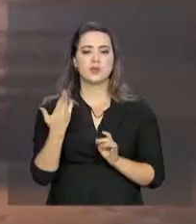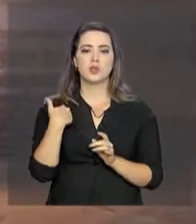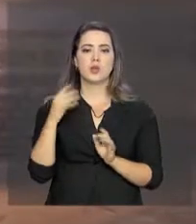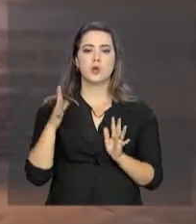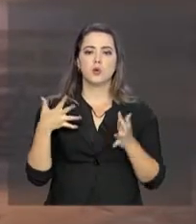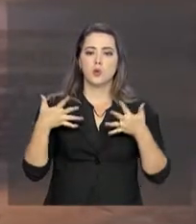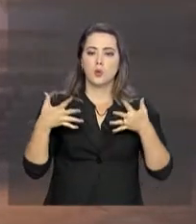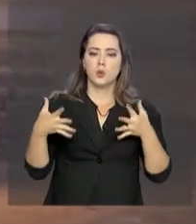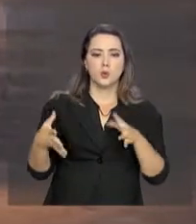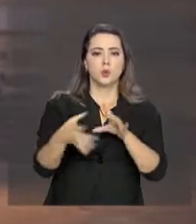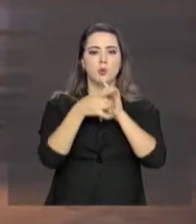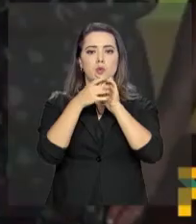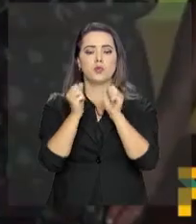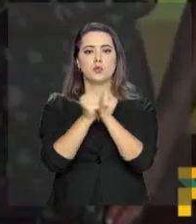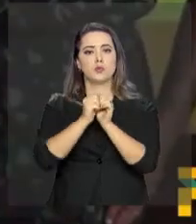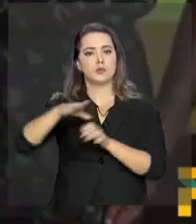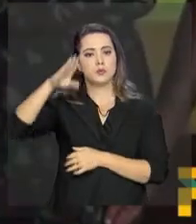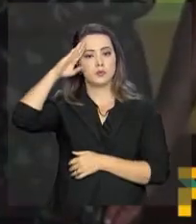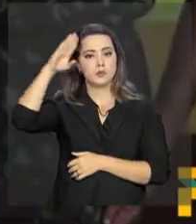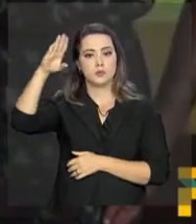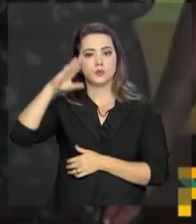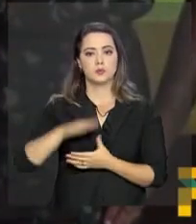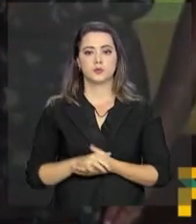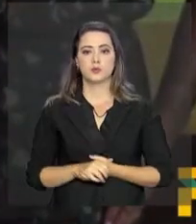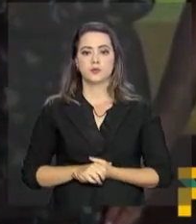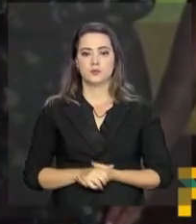confunde com a dos militares.